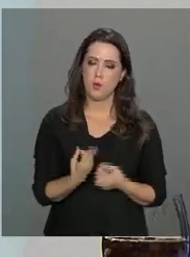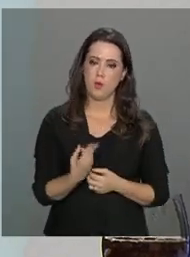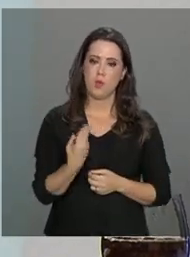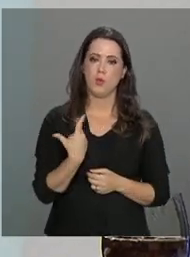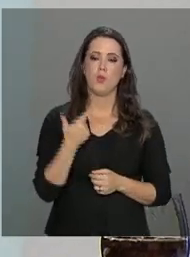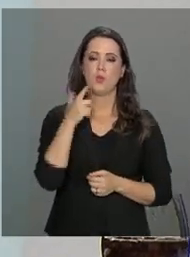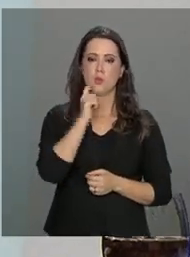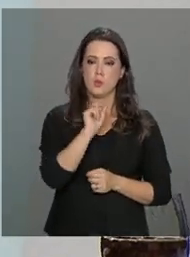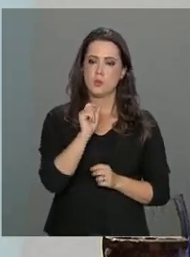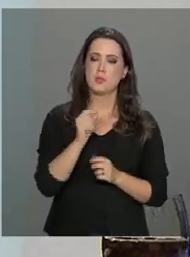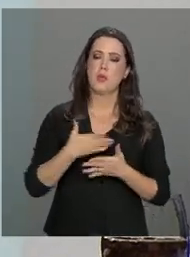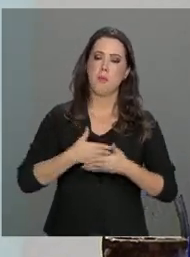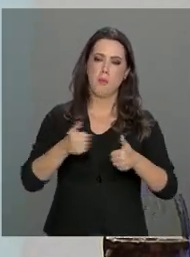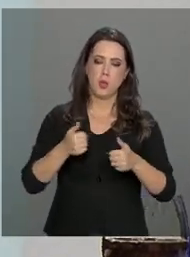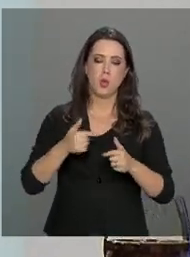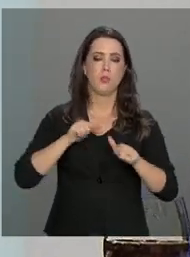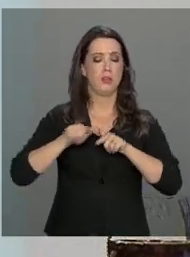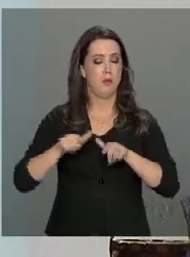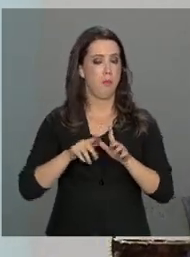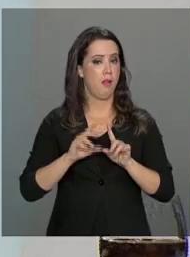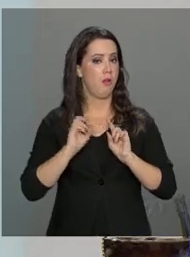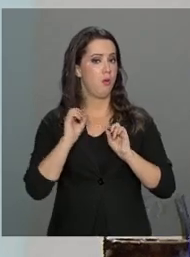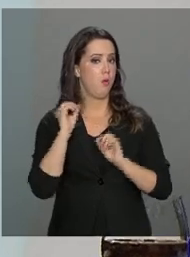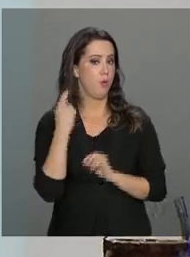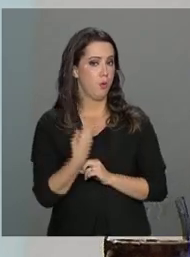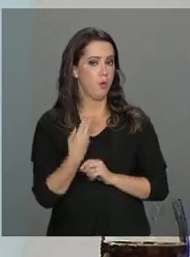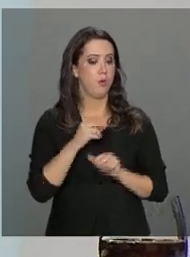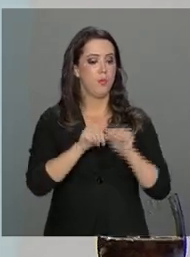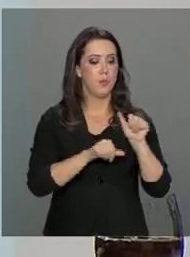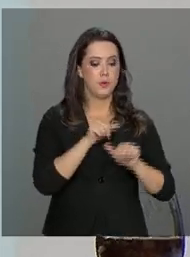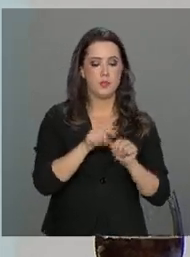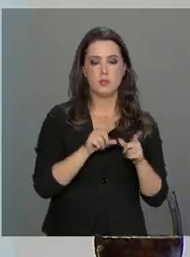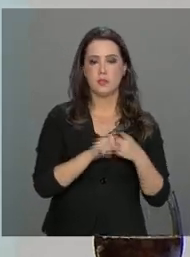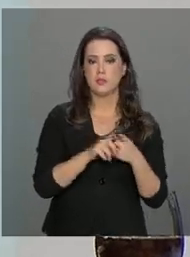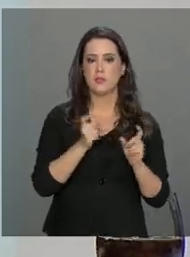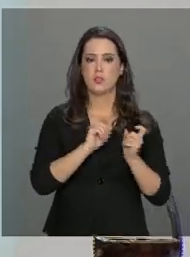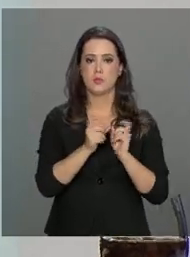ganhos de produtividade sejam reformas onde gestão como essas